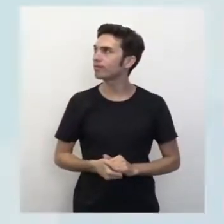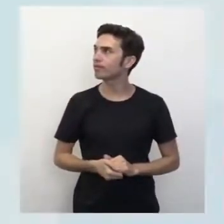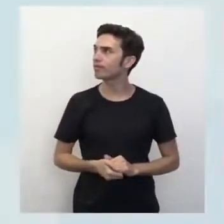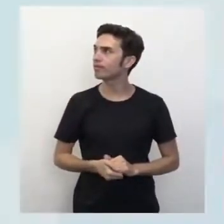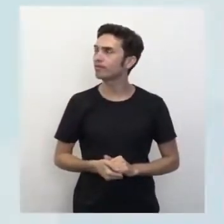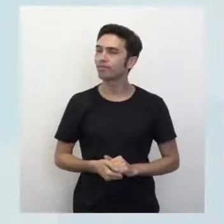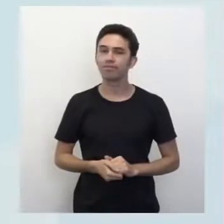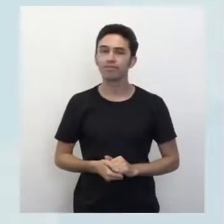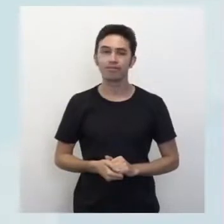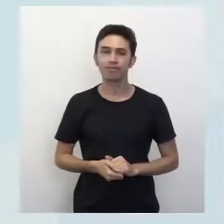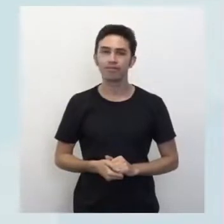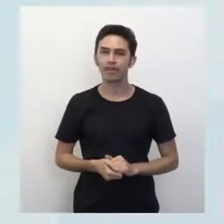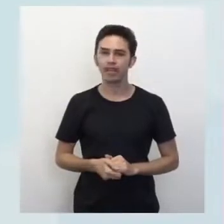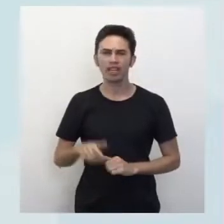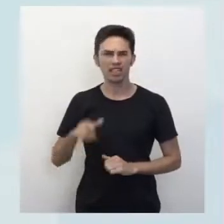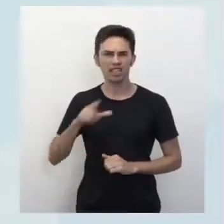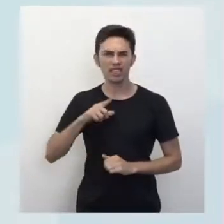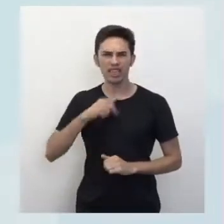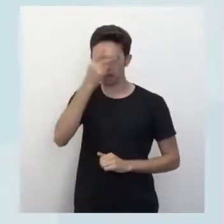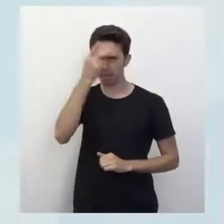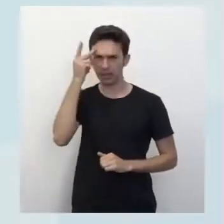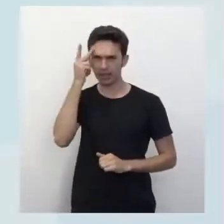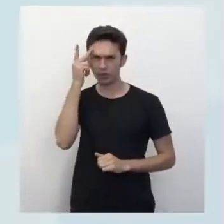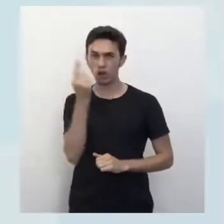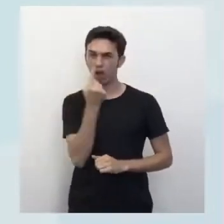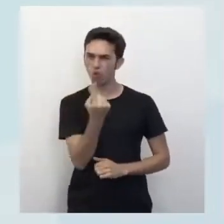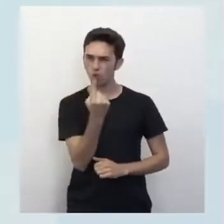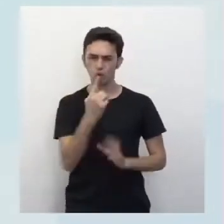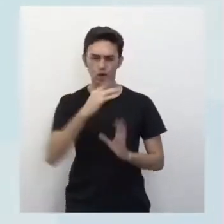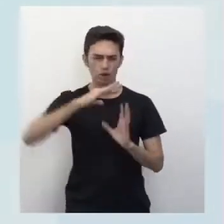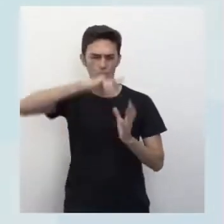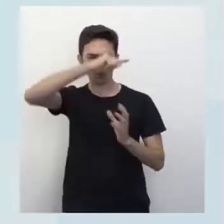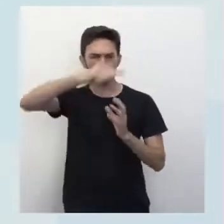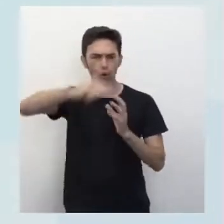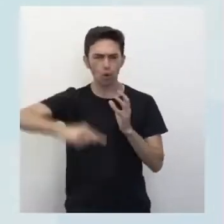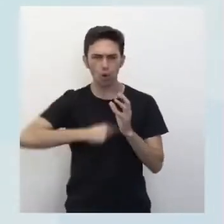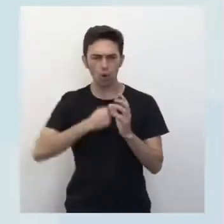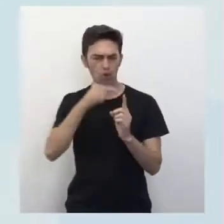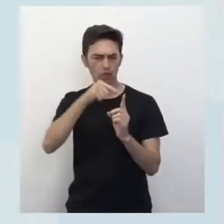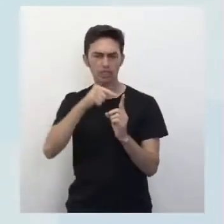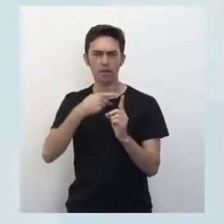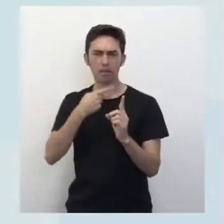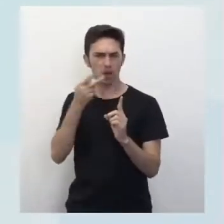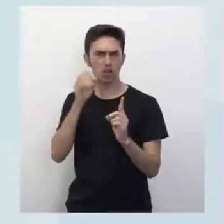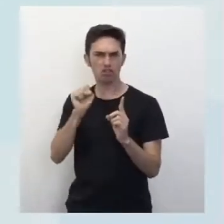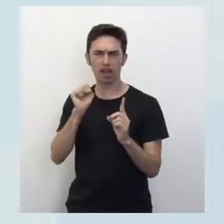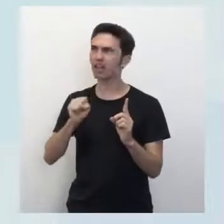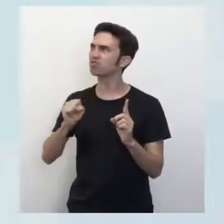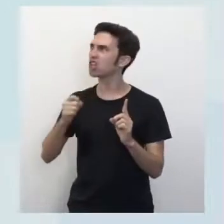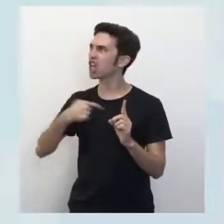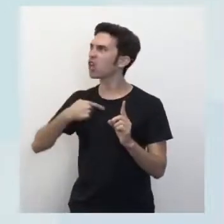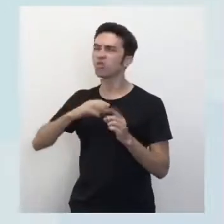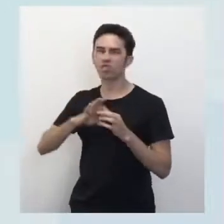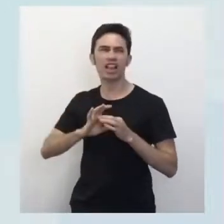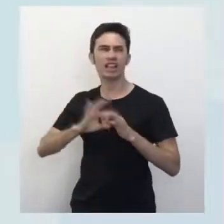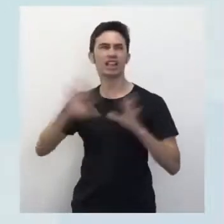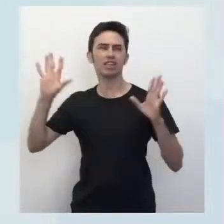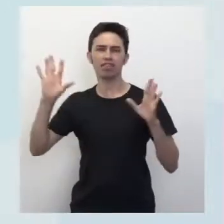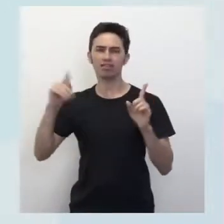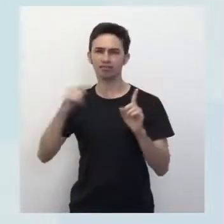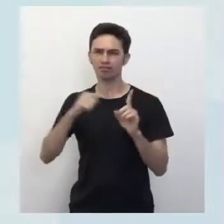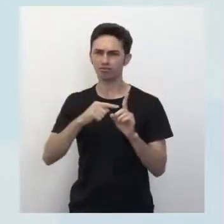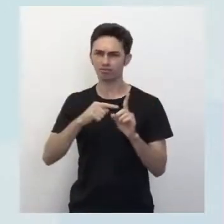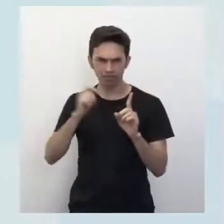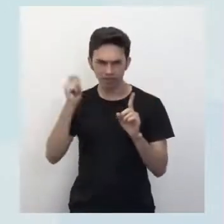existe alguém no mundo que possa se considerar totalmente livre? Porque ainda que